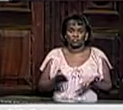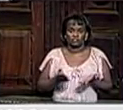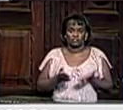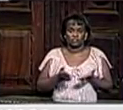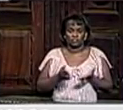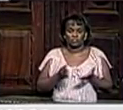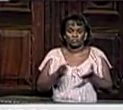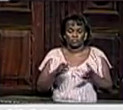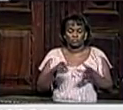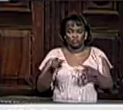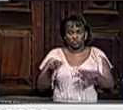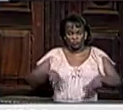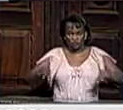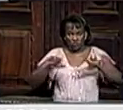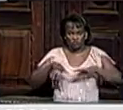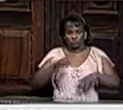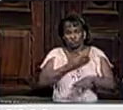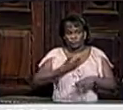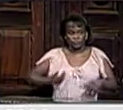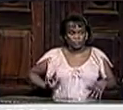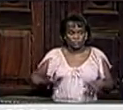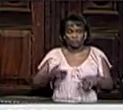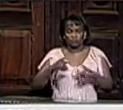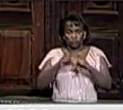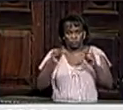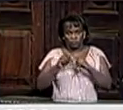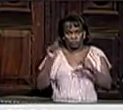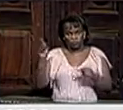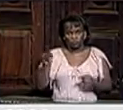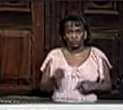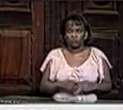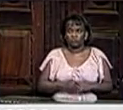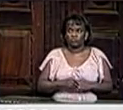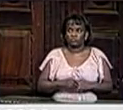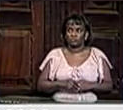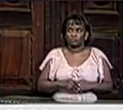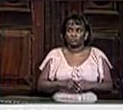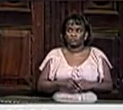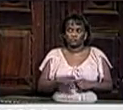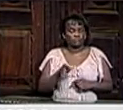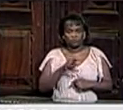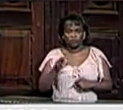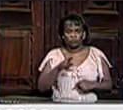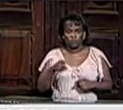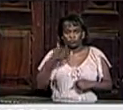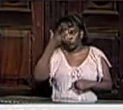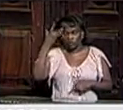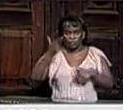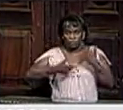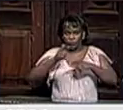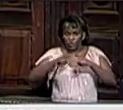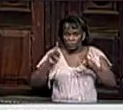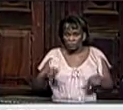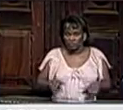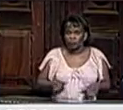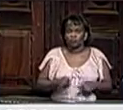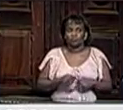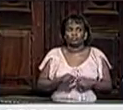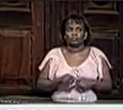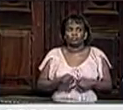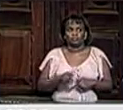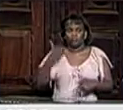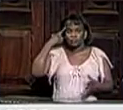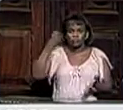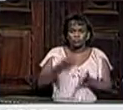pelo cenário federal. Não foram os servidores